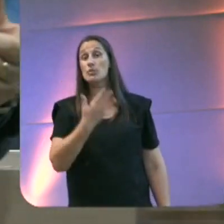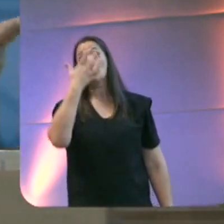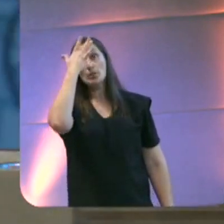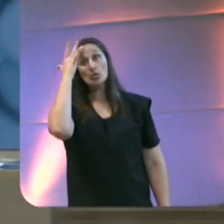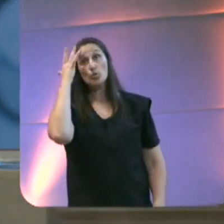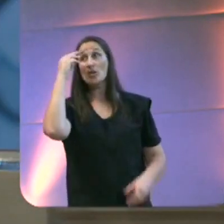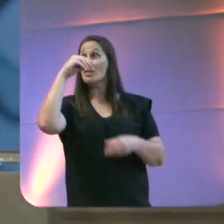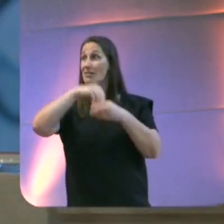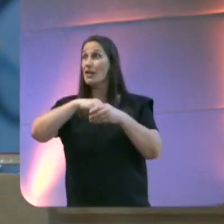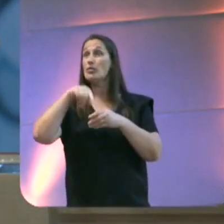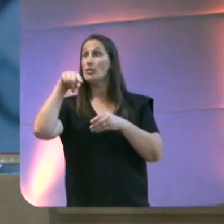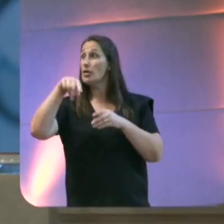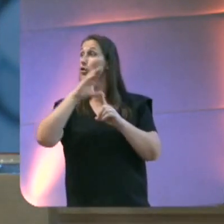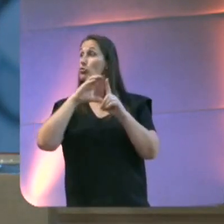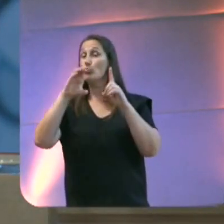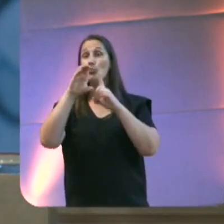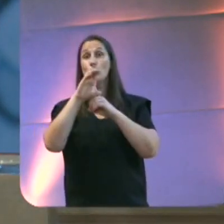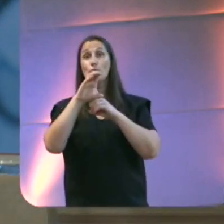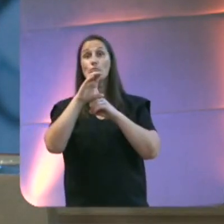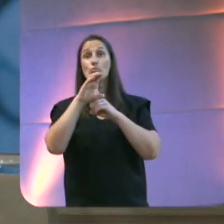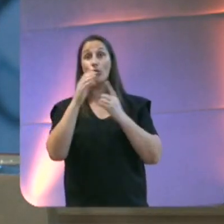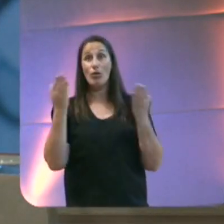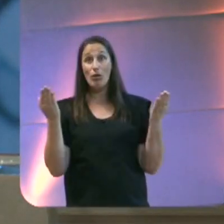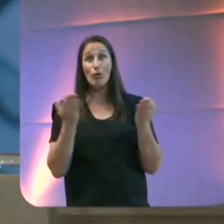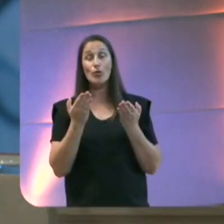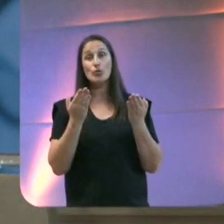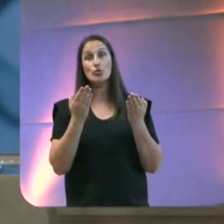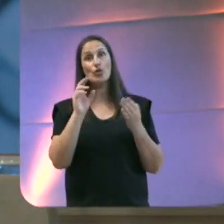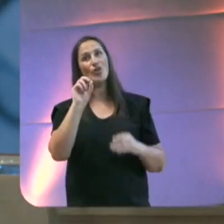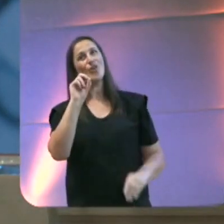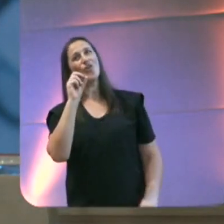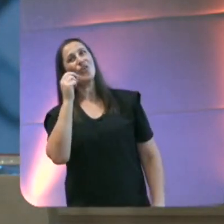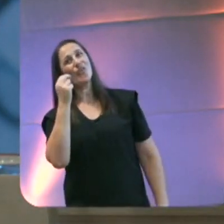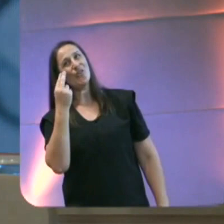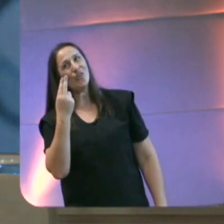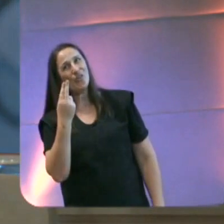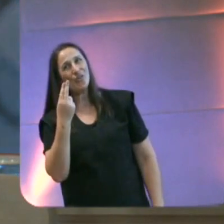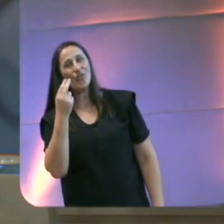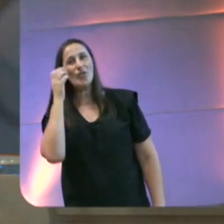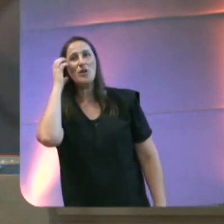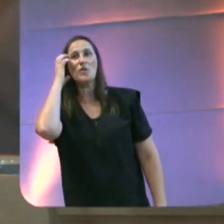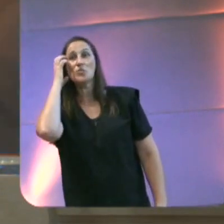no rádio. E o Senhor está dizendo, para de lutar